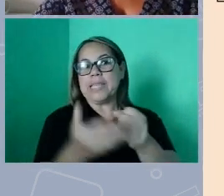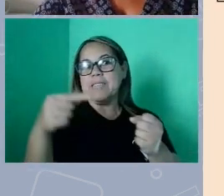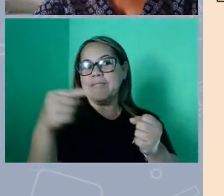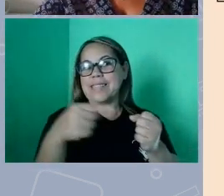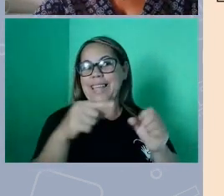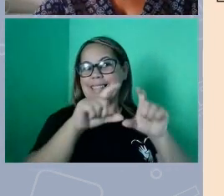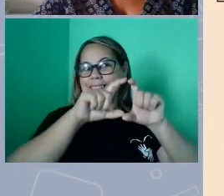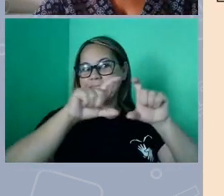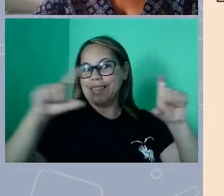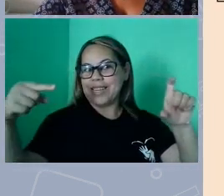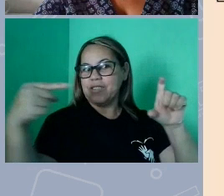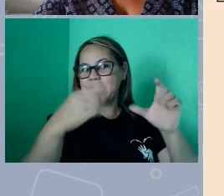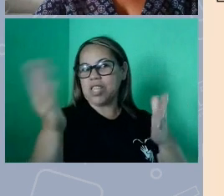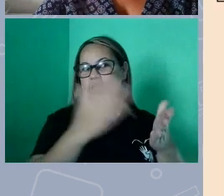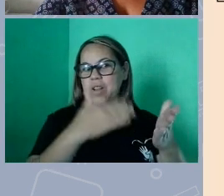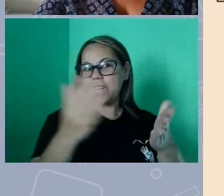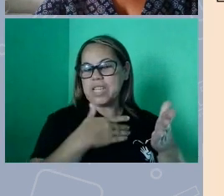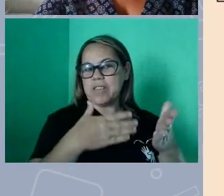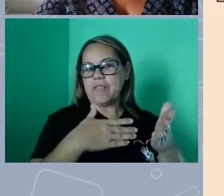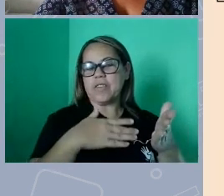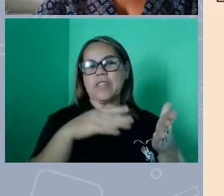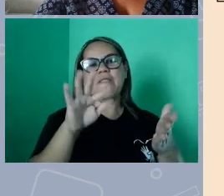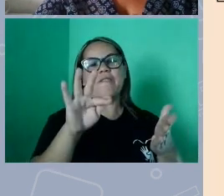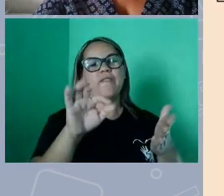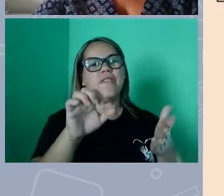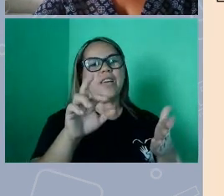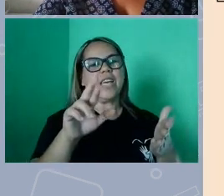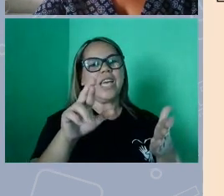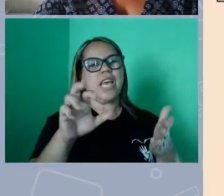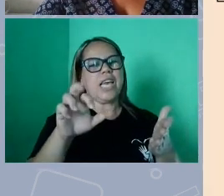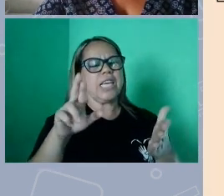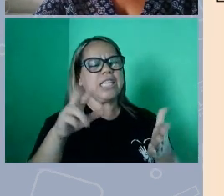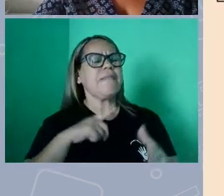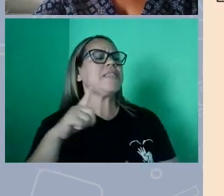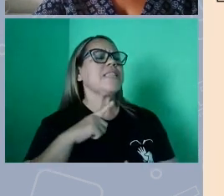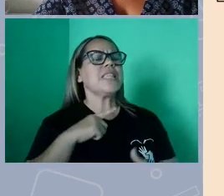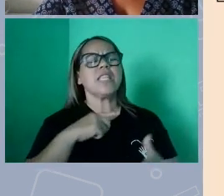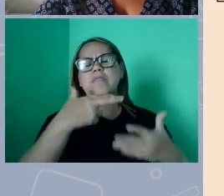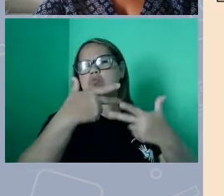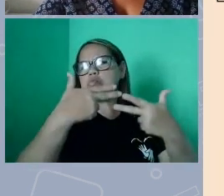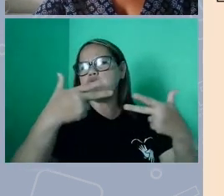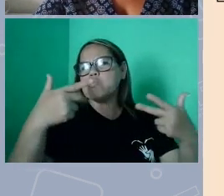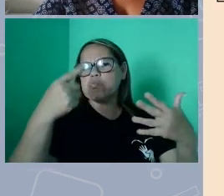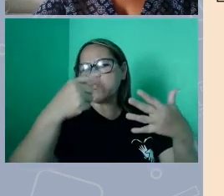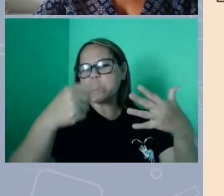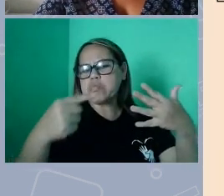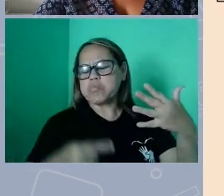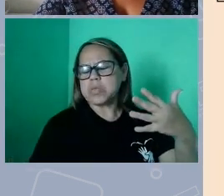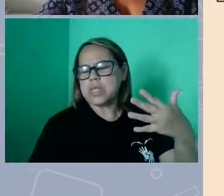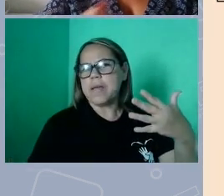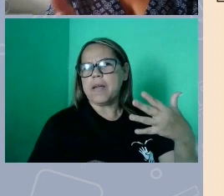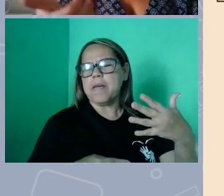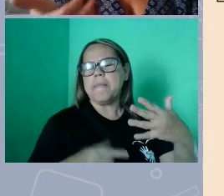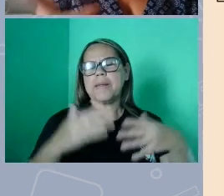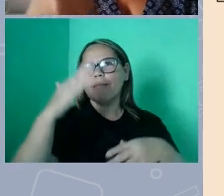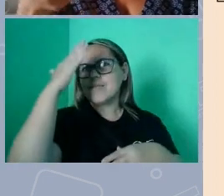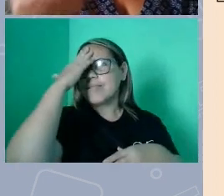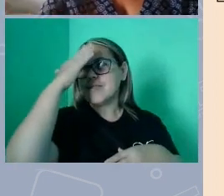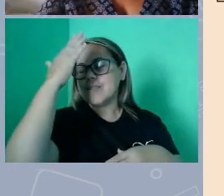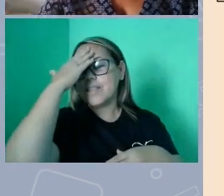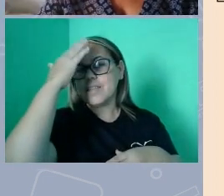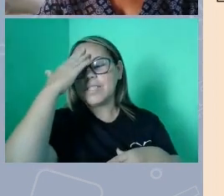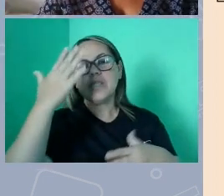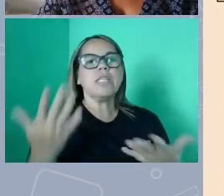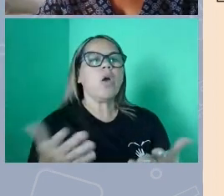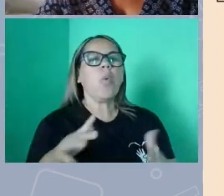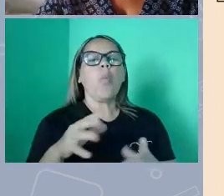do livro de Ferreira a gente tem elementos suficientes pra entender em relação a que